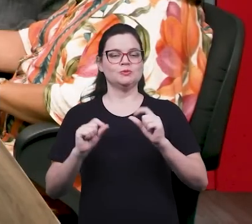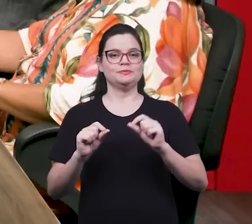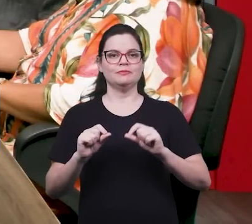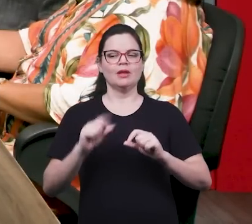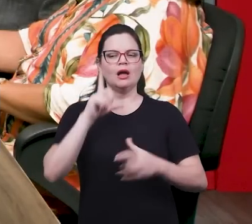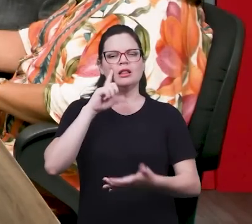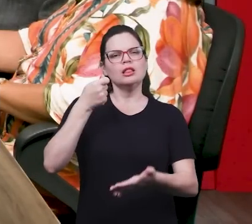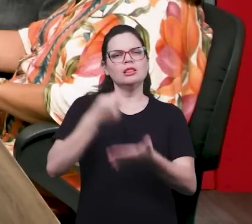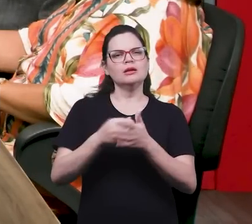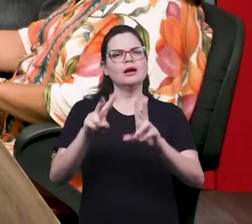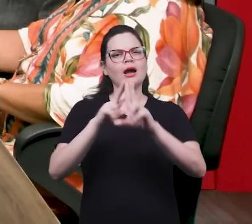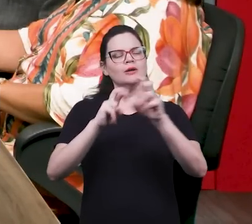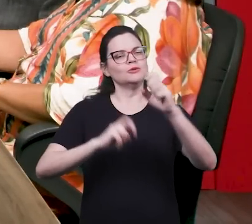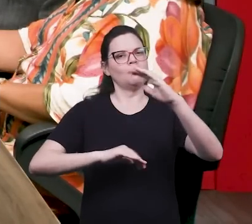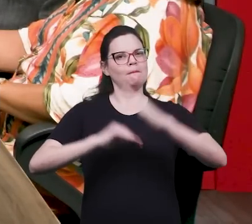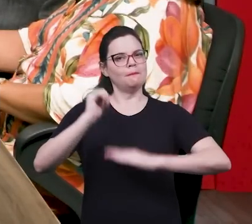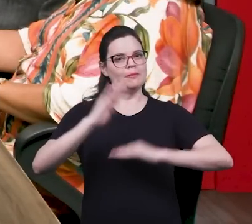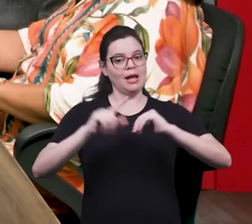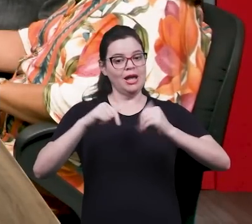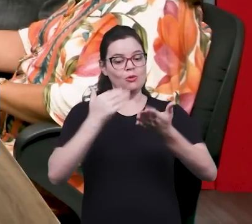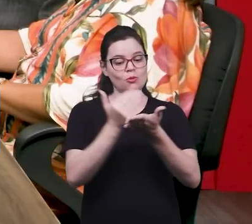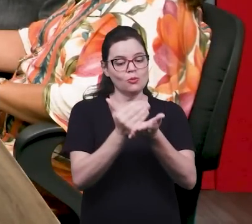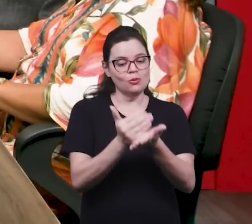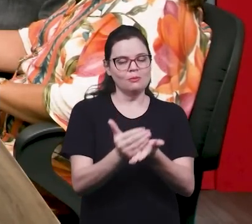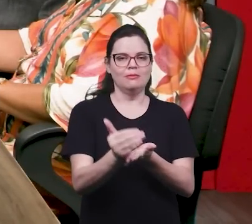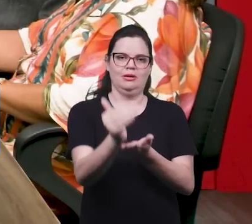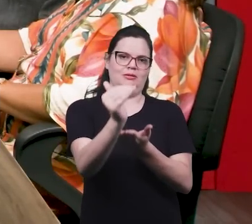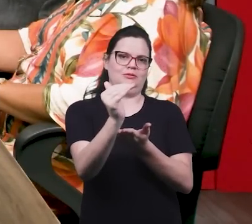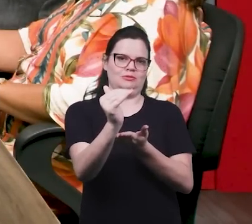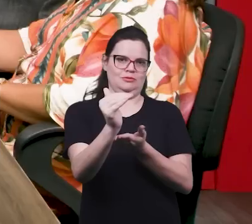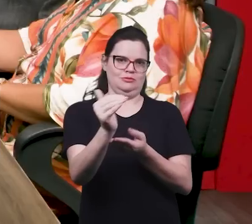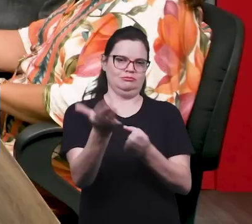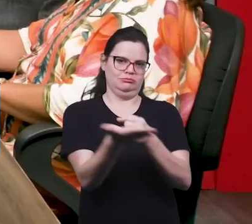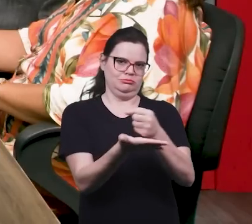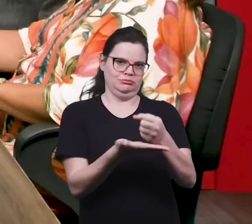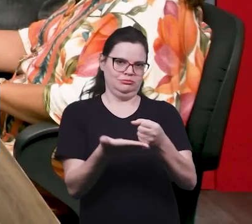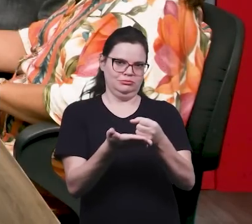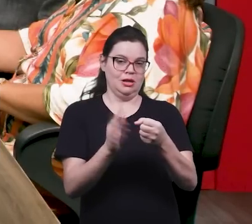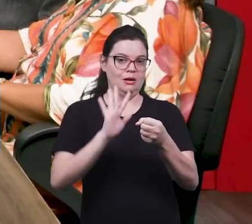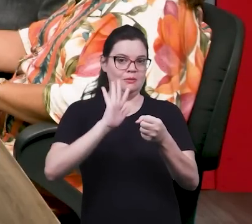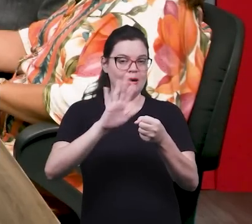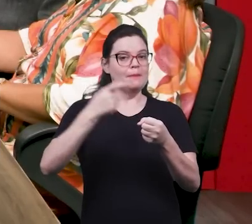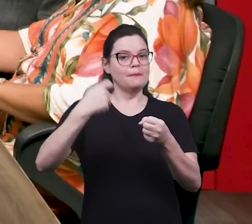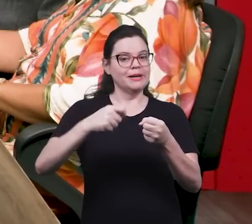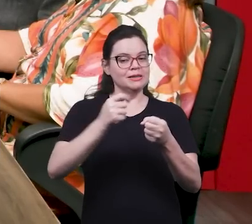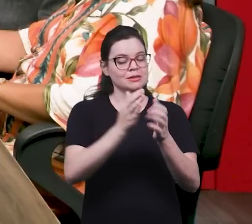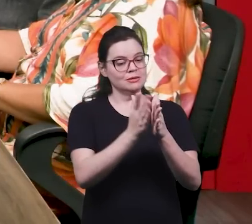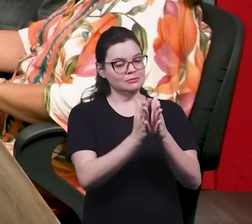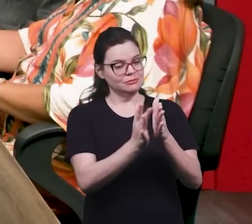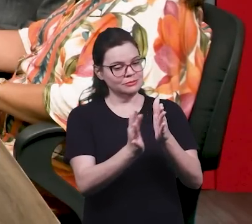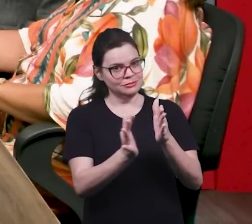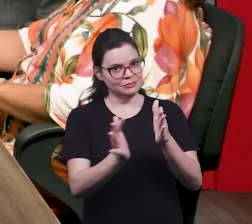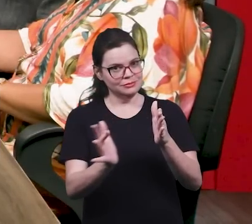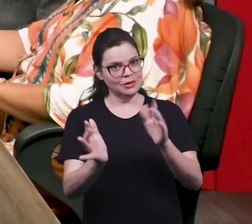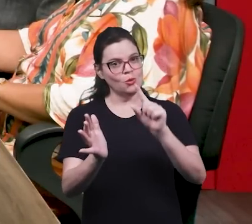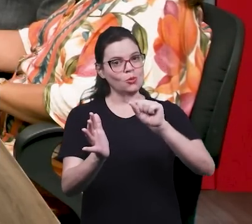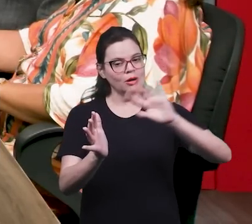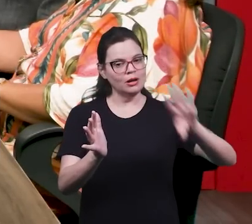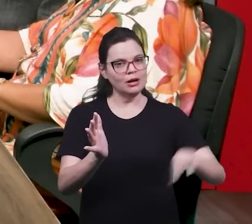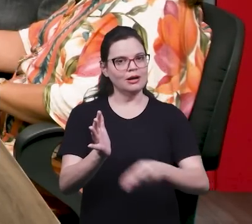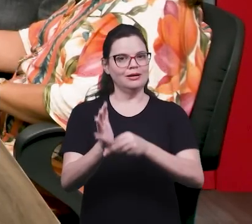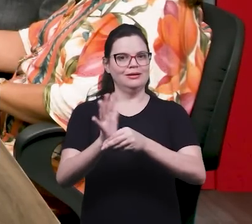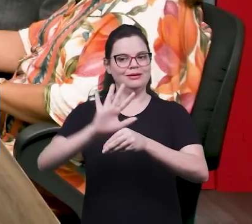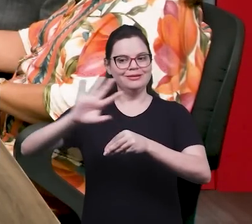vida profissional, ela é um início, ela é uma base, mas os jovens devem, ao decorrer daquela profissão,